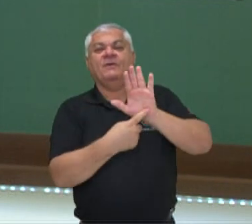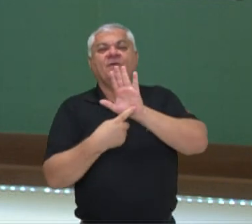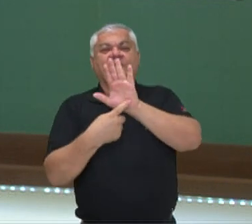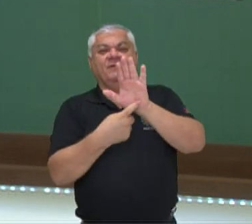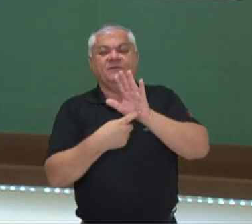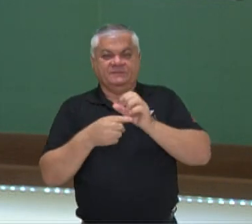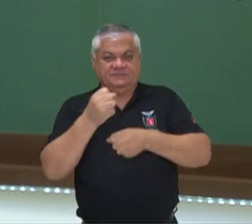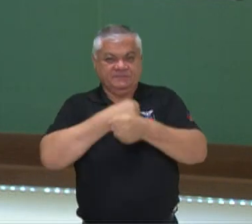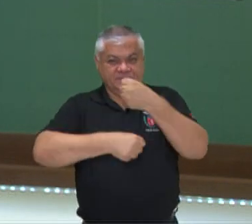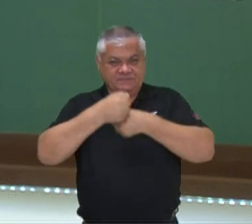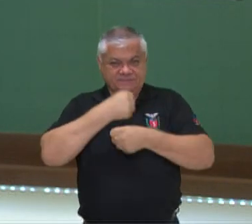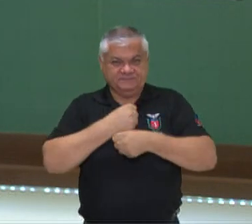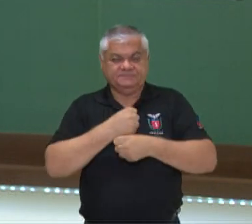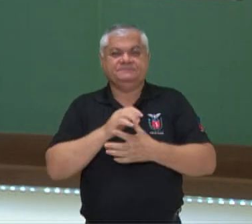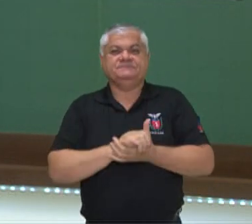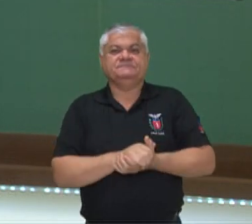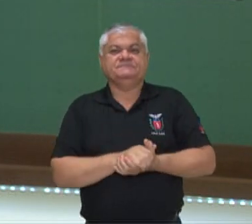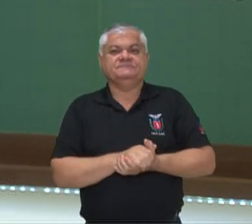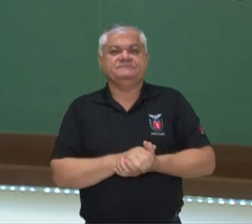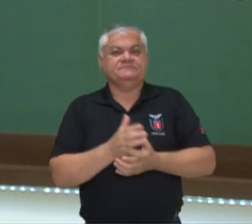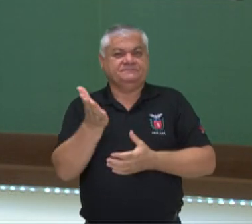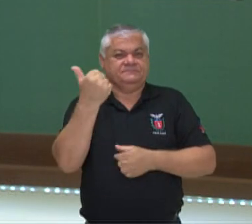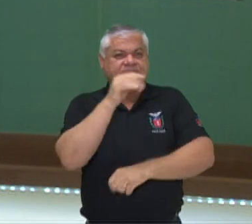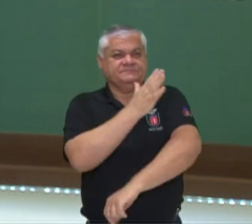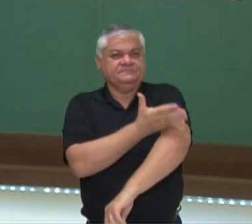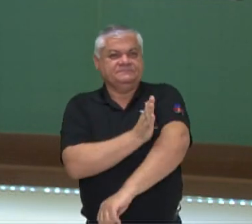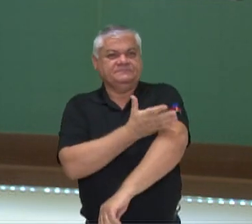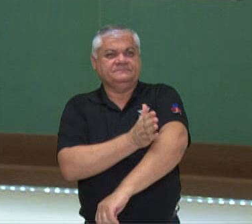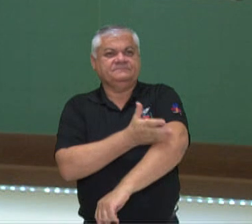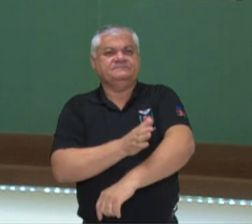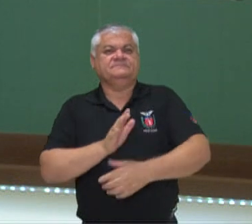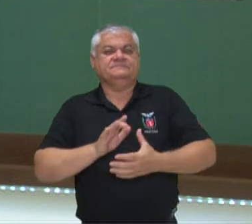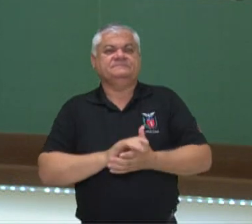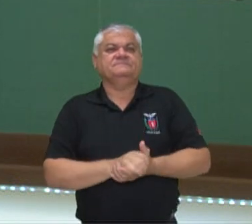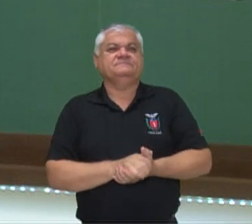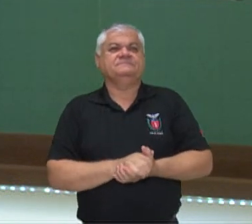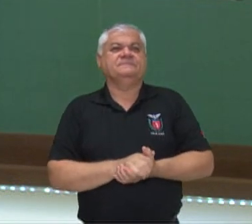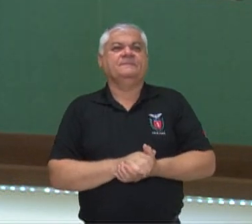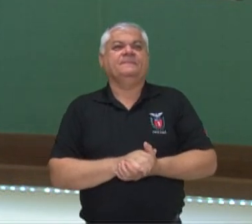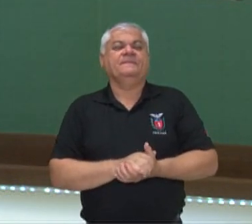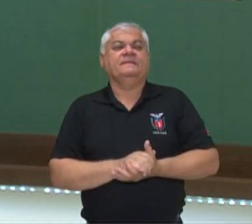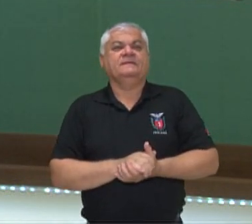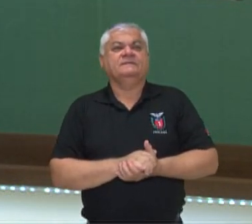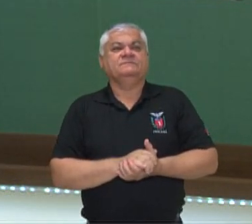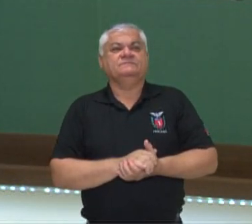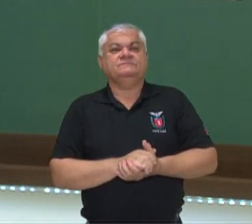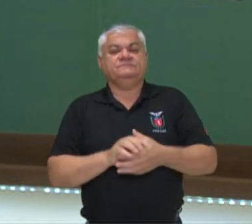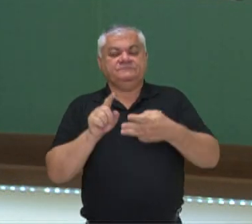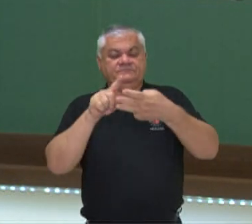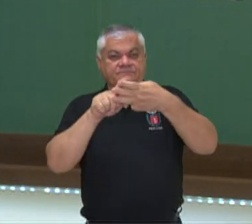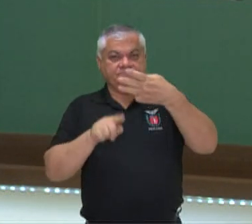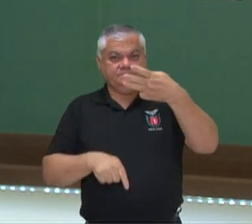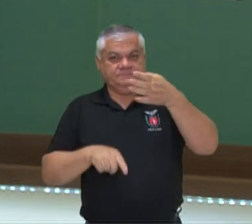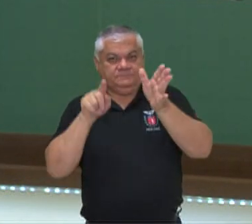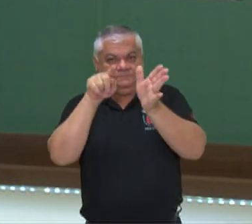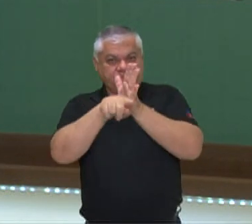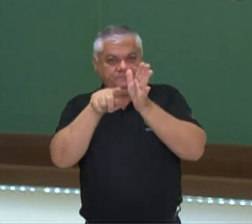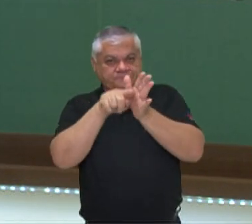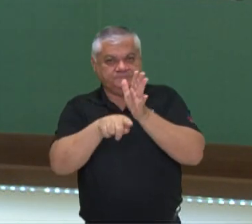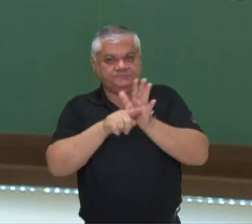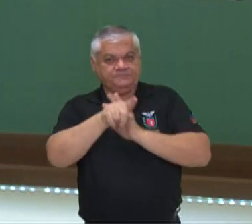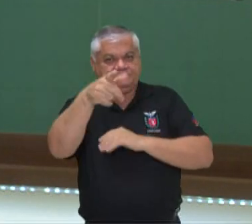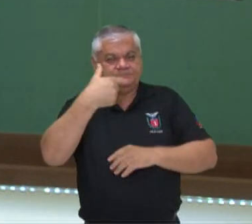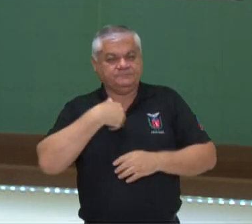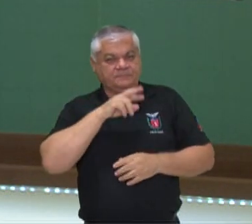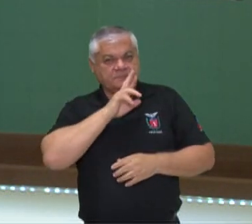últimos anos, ok? Bora praticar um pouco agora aqui perguntas e respostas. Eu tenho aqui 3 perguntas para que vocês